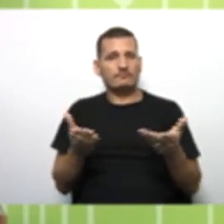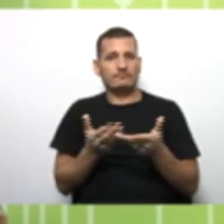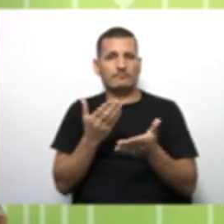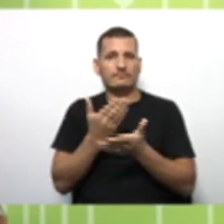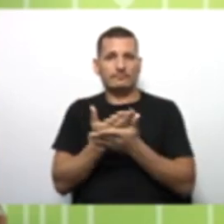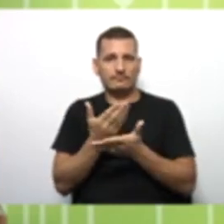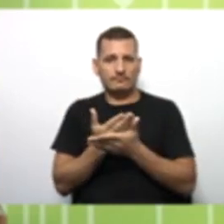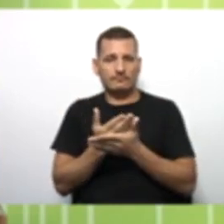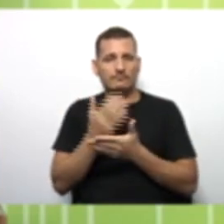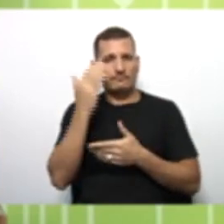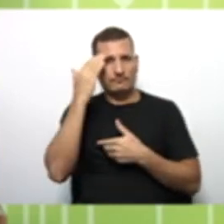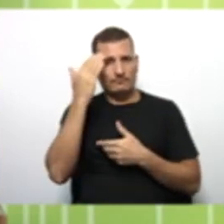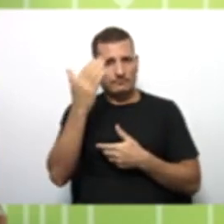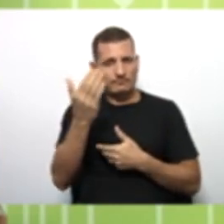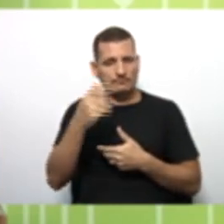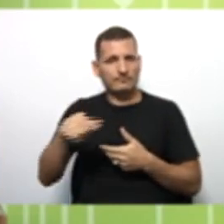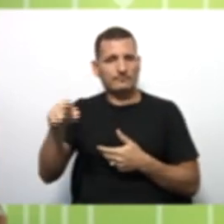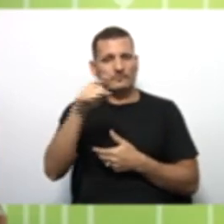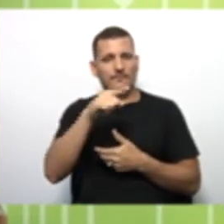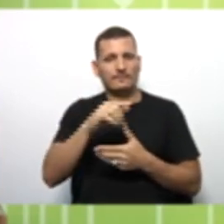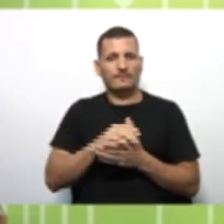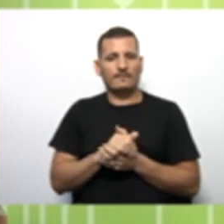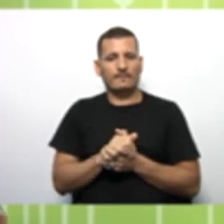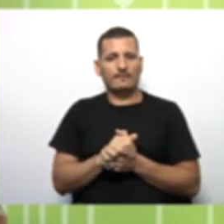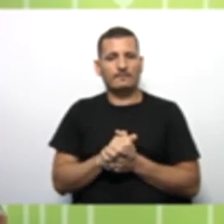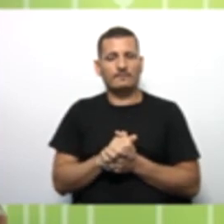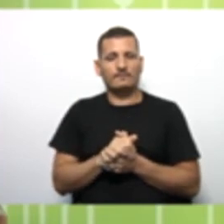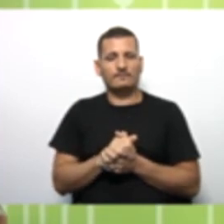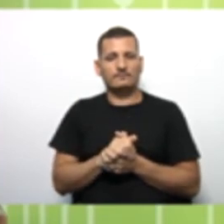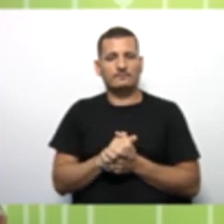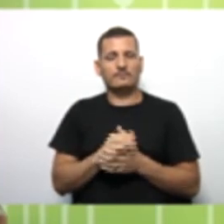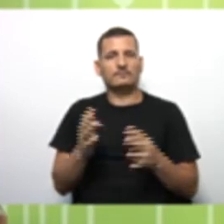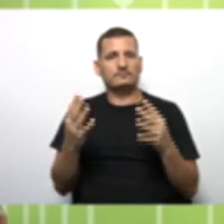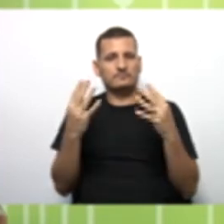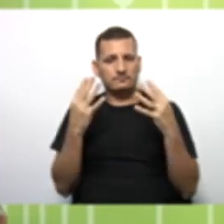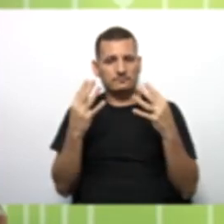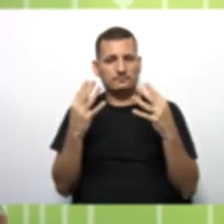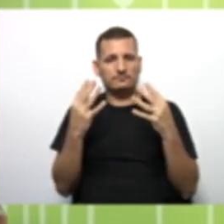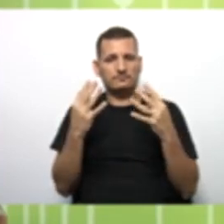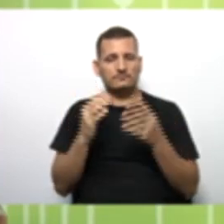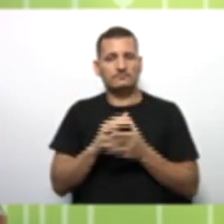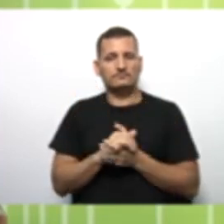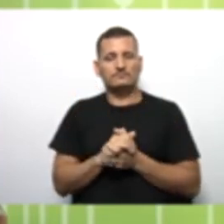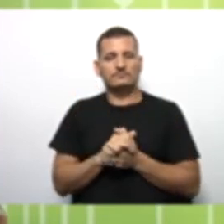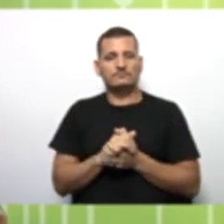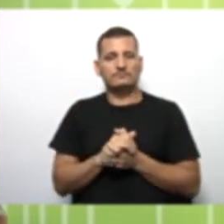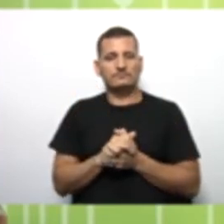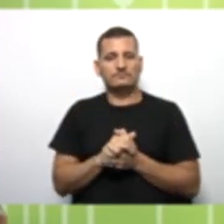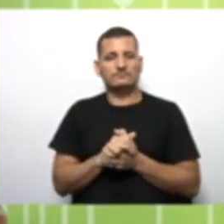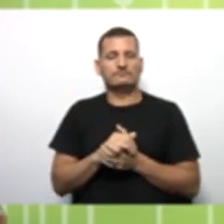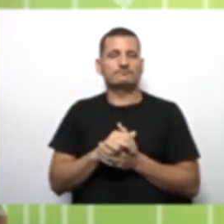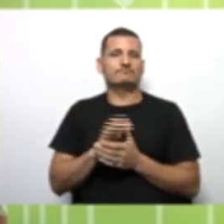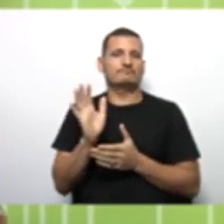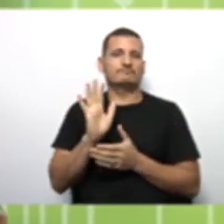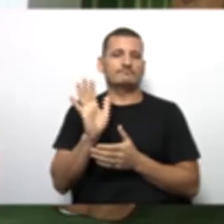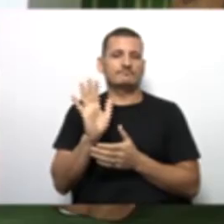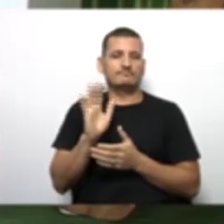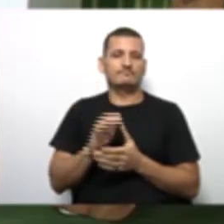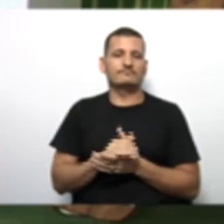Você pode ter aí inúmeros riscos levantados e os custos que vocês têm, que nada mais é o planejamento da